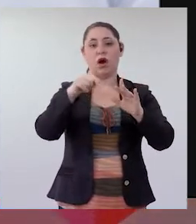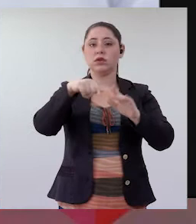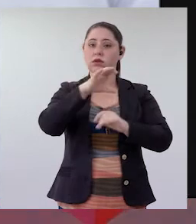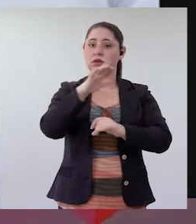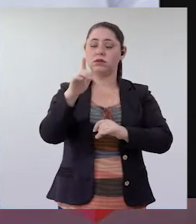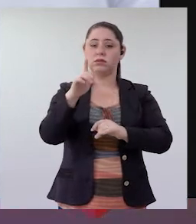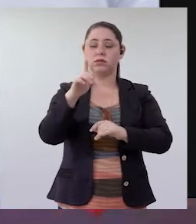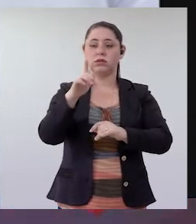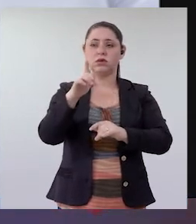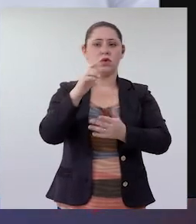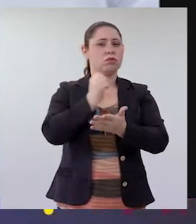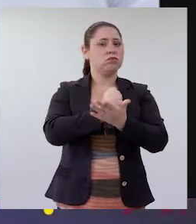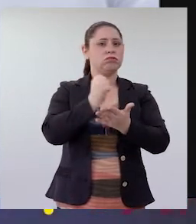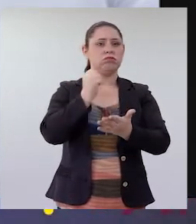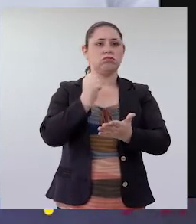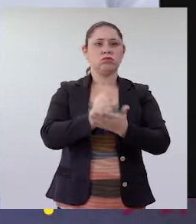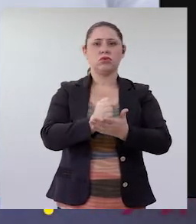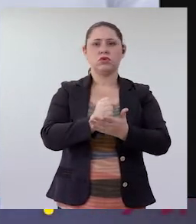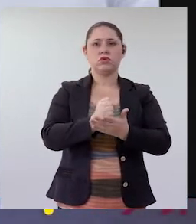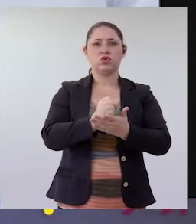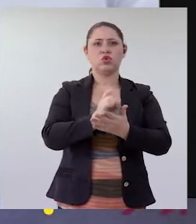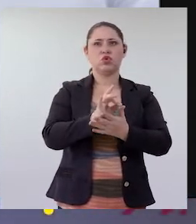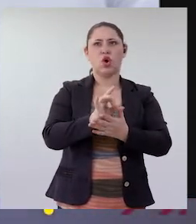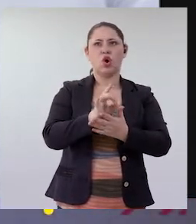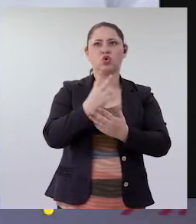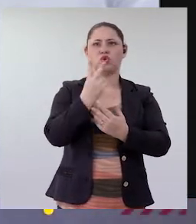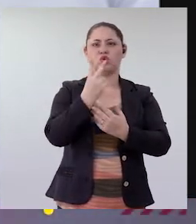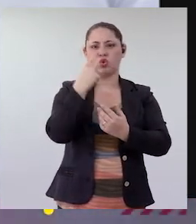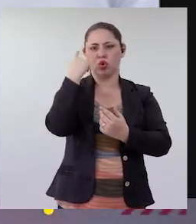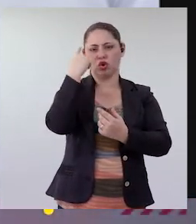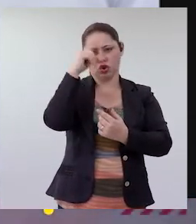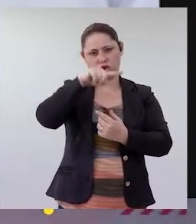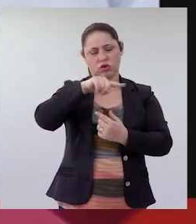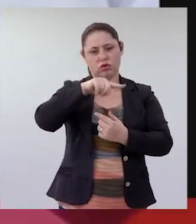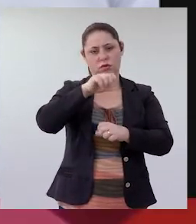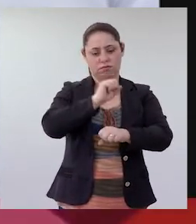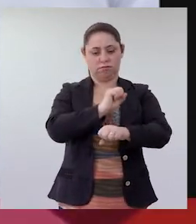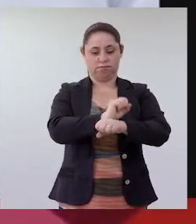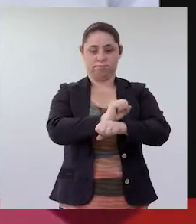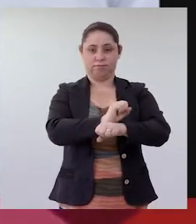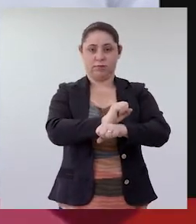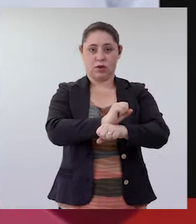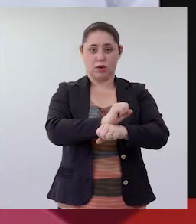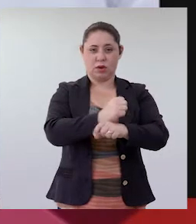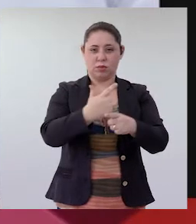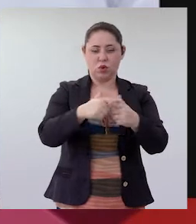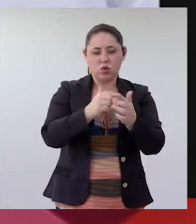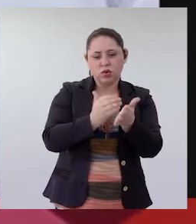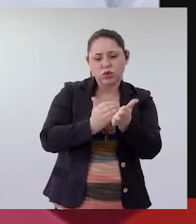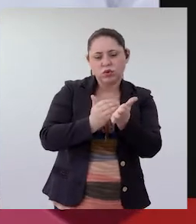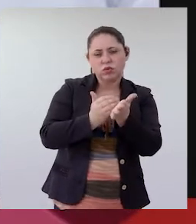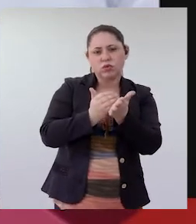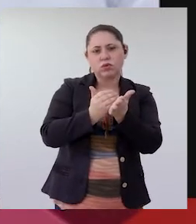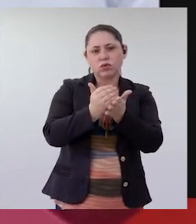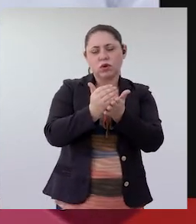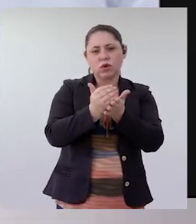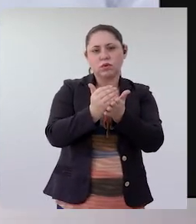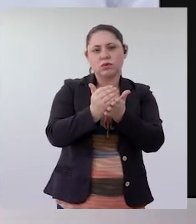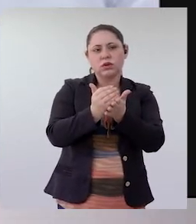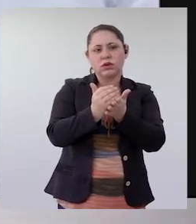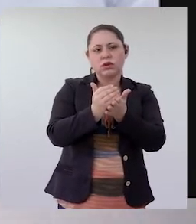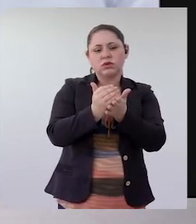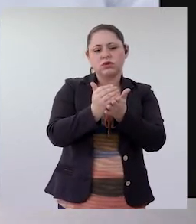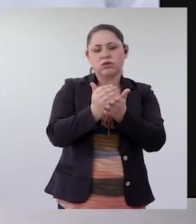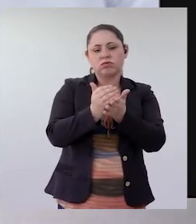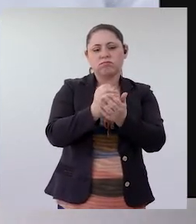Aqui em Campo Grande, praticamente, os cartórios não funcionaram por 2 dias. Após que foi logo ali no início, né, dos regimes